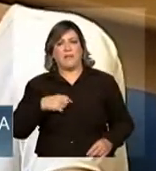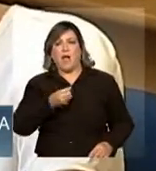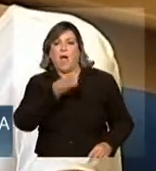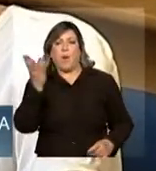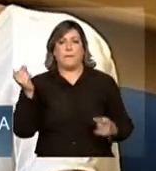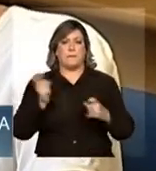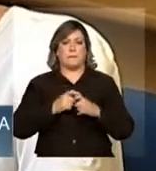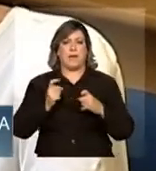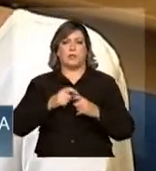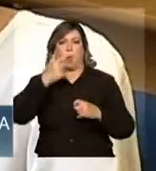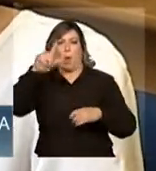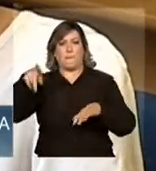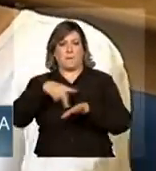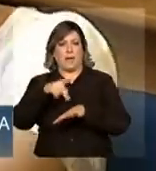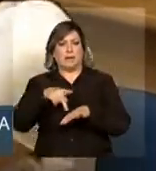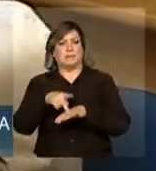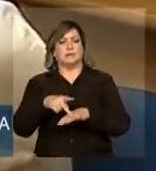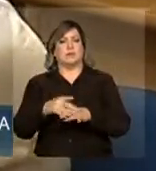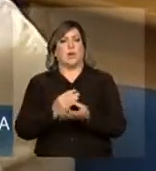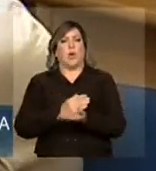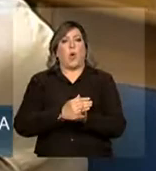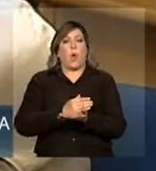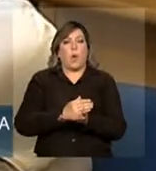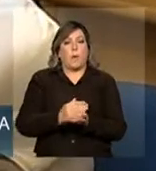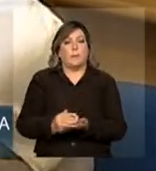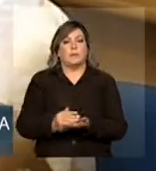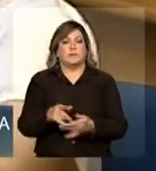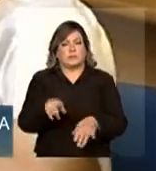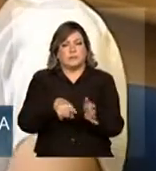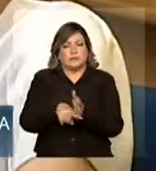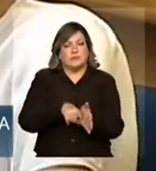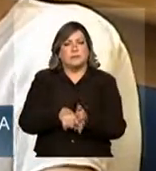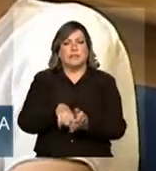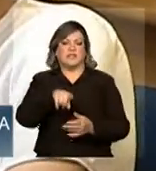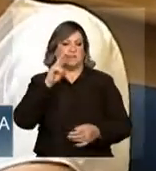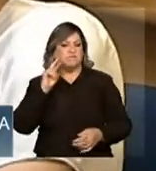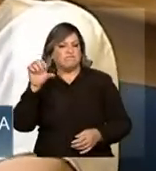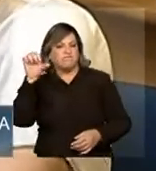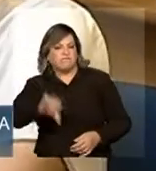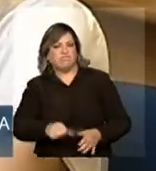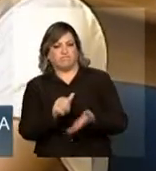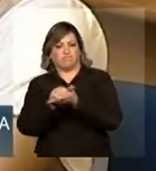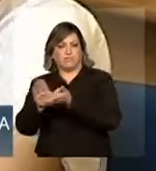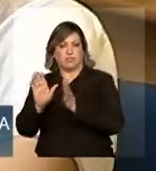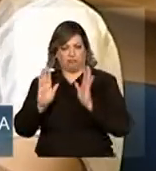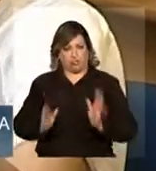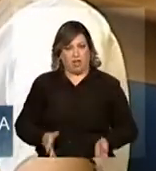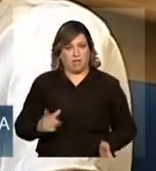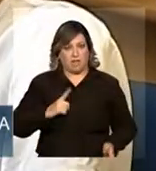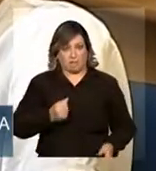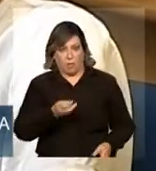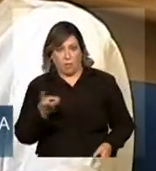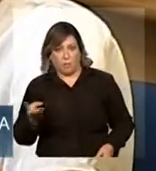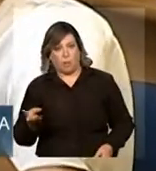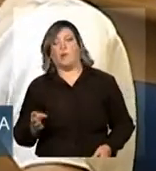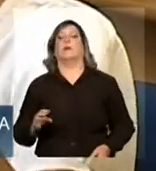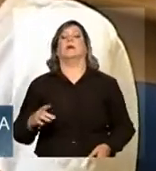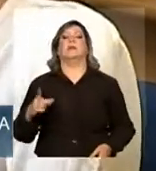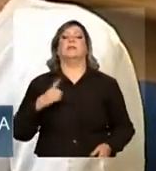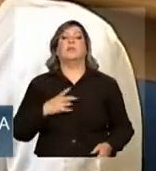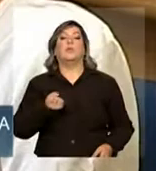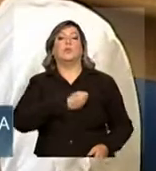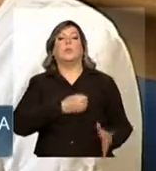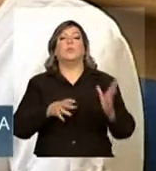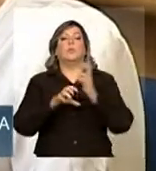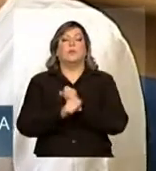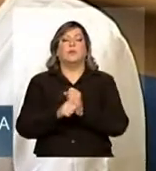estrangeiro que passou por esse processo que foi reprovado ou se vocês não finalizaram ainda e quando vão ter esse número se já tem um